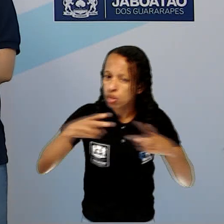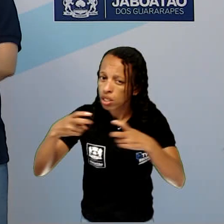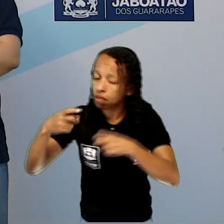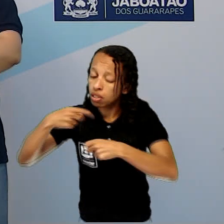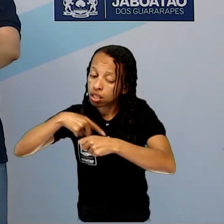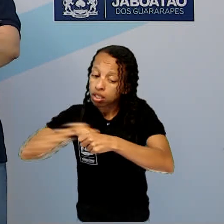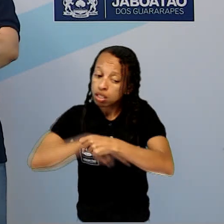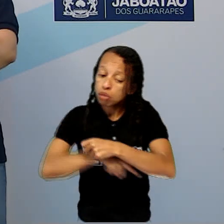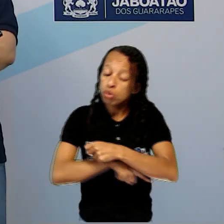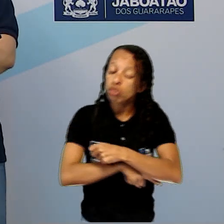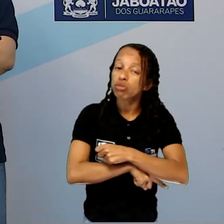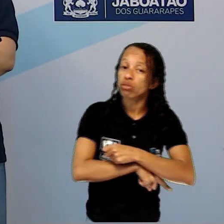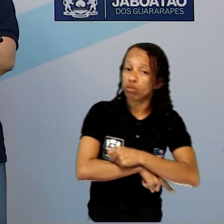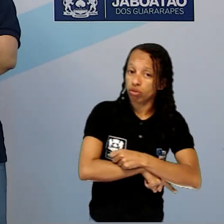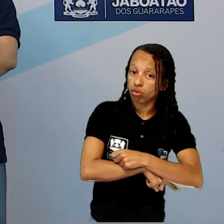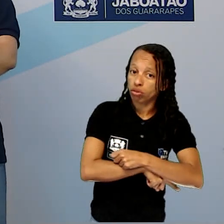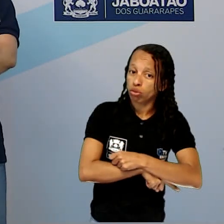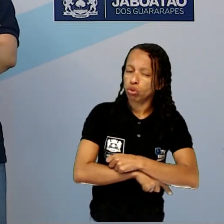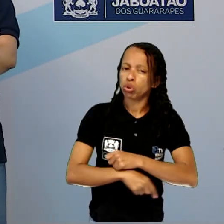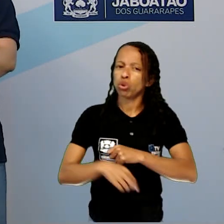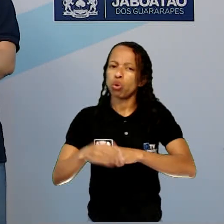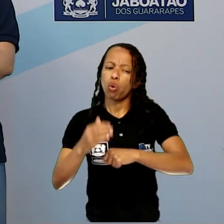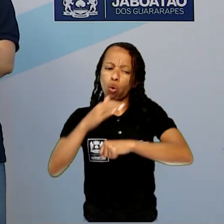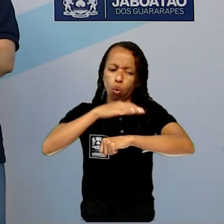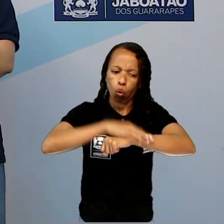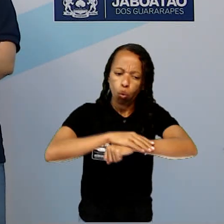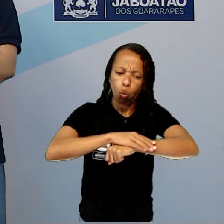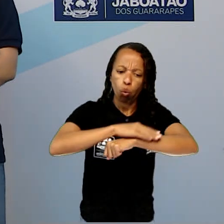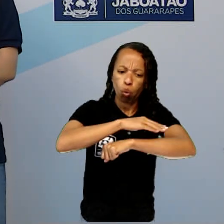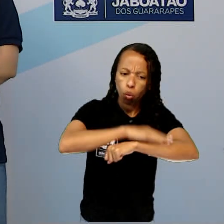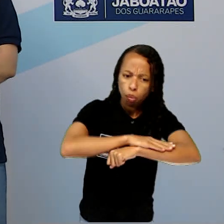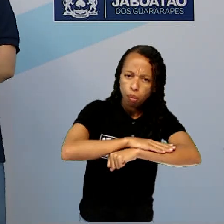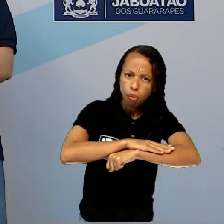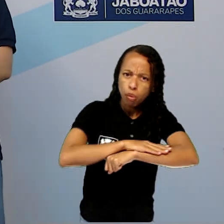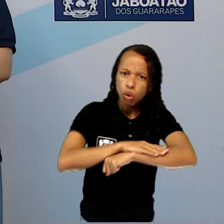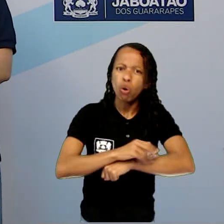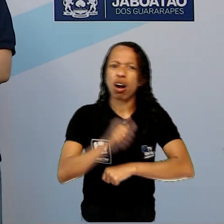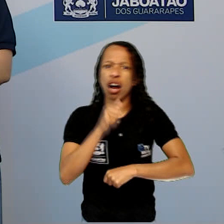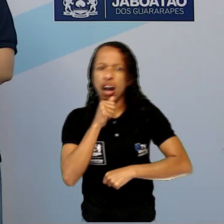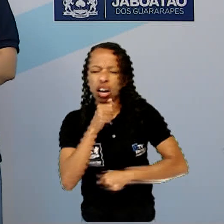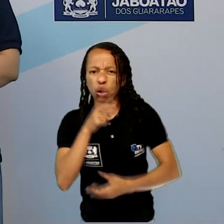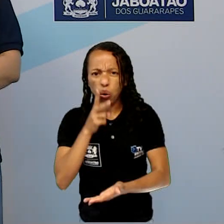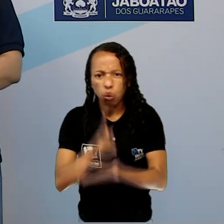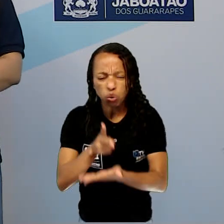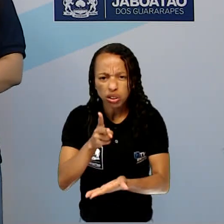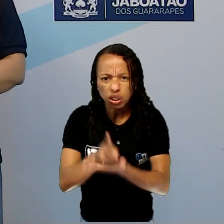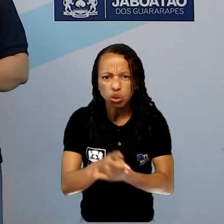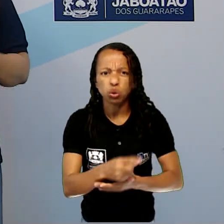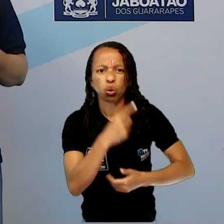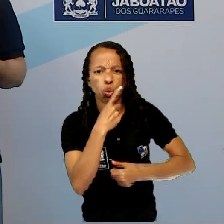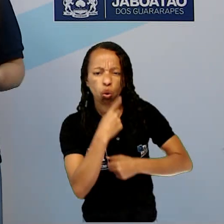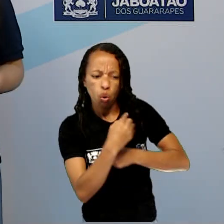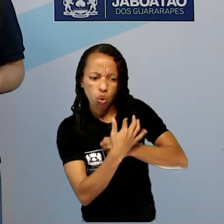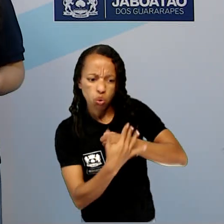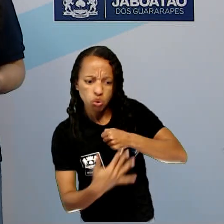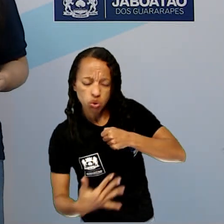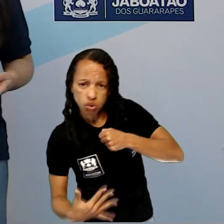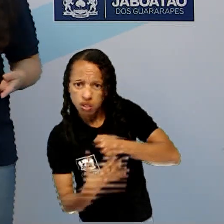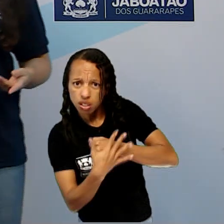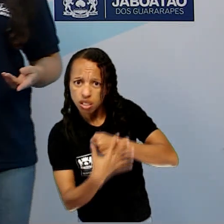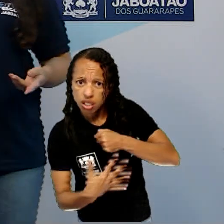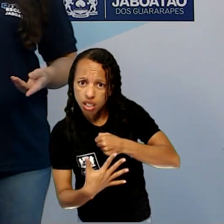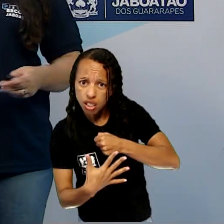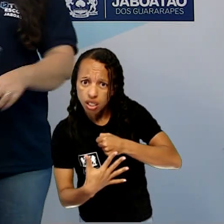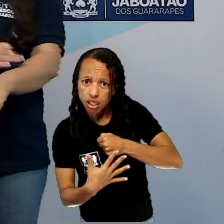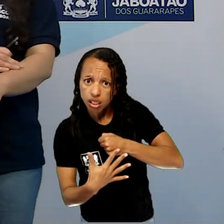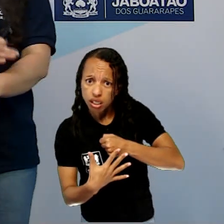profundo. Você colocou o pano está ainda molhado de sangue, não está parando de sangrar. Então, isso significa que está uma hemorragia.